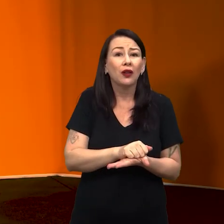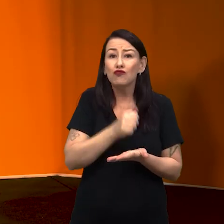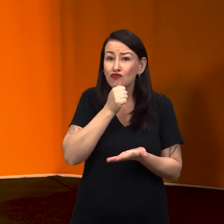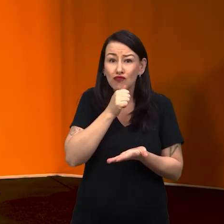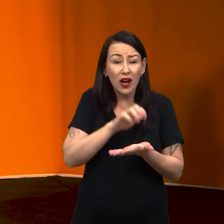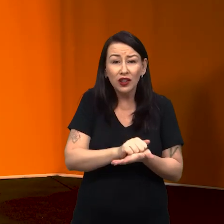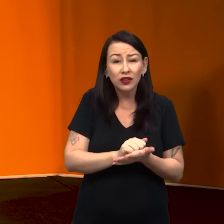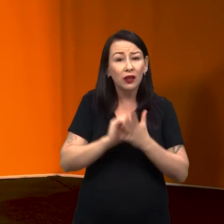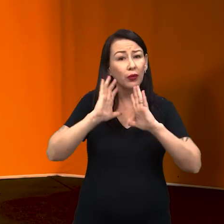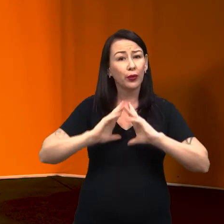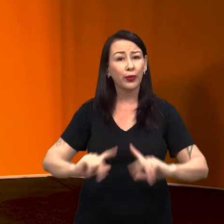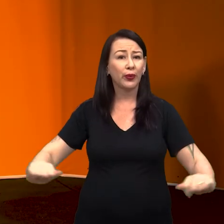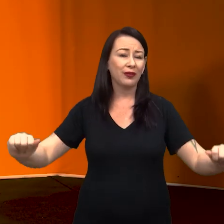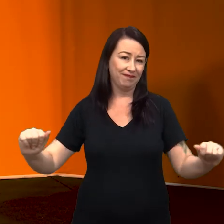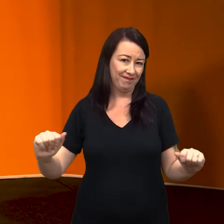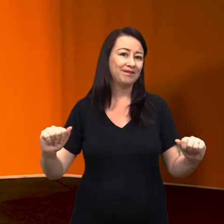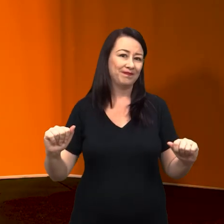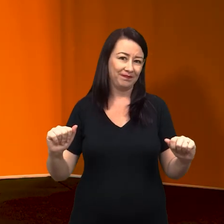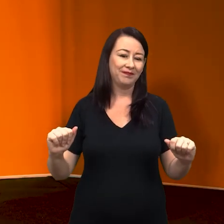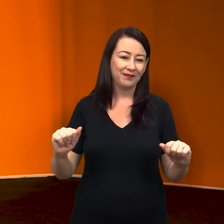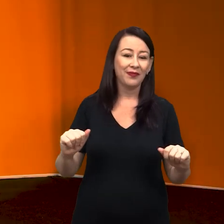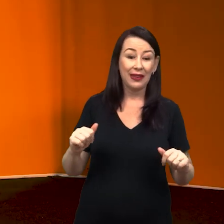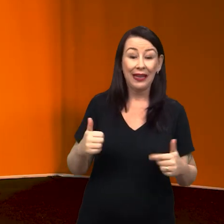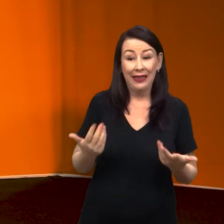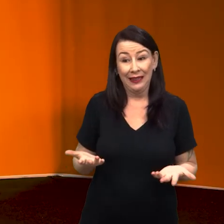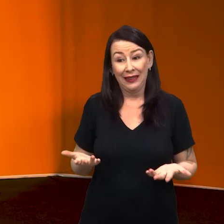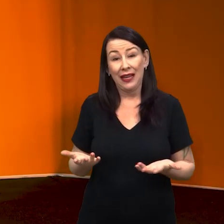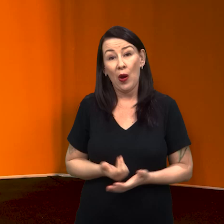da memória, né? Então, é